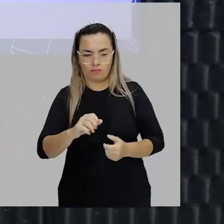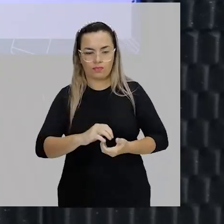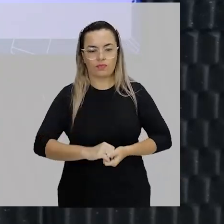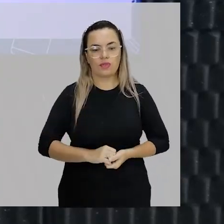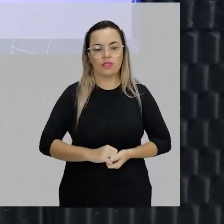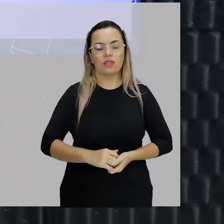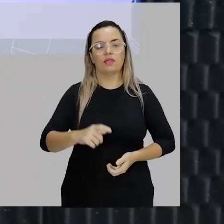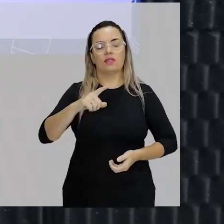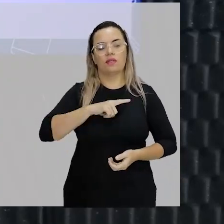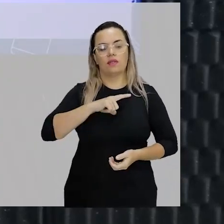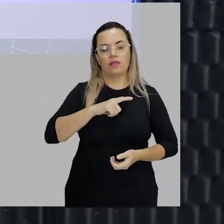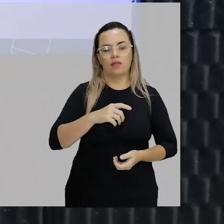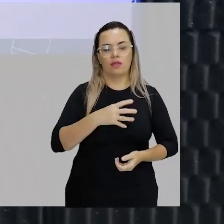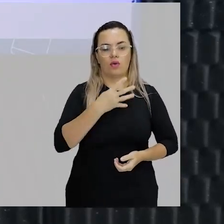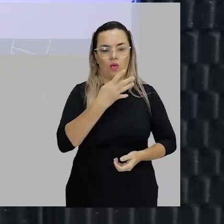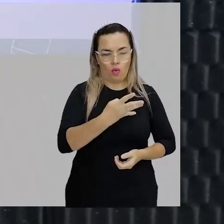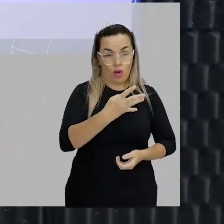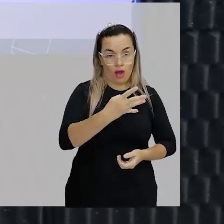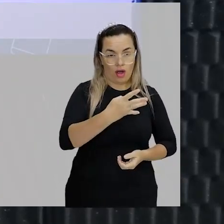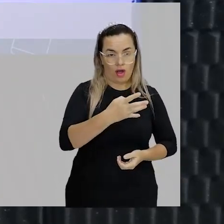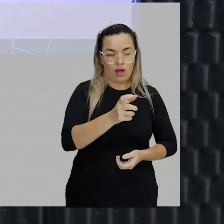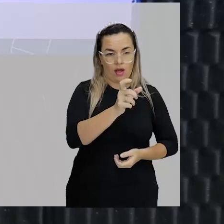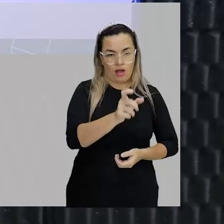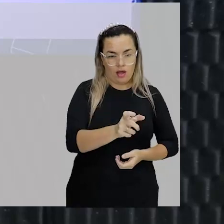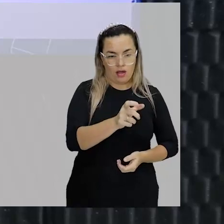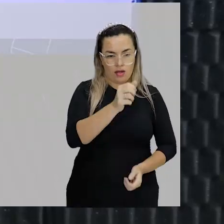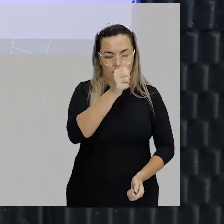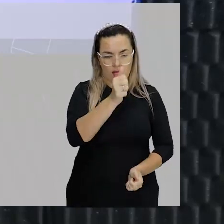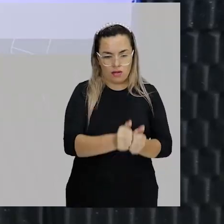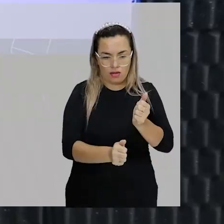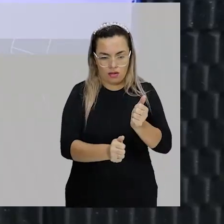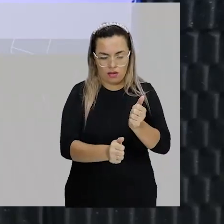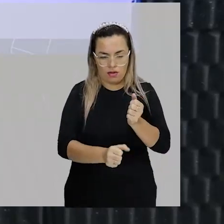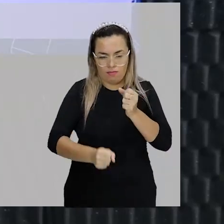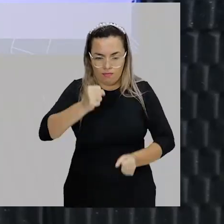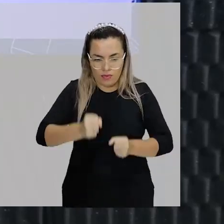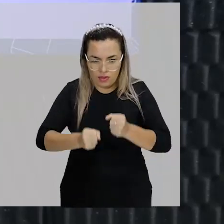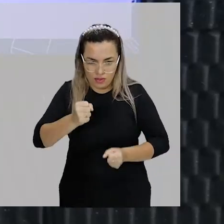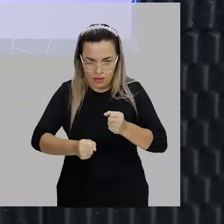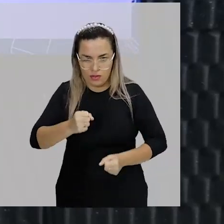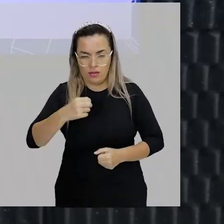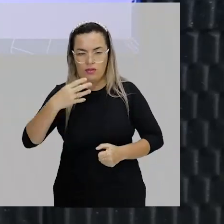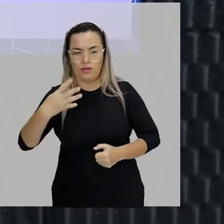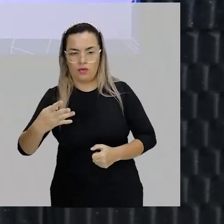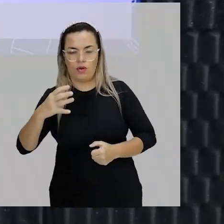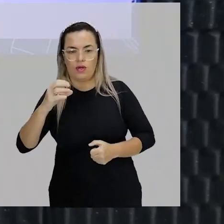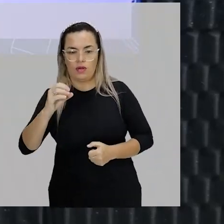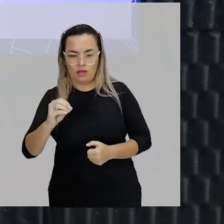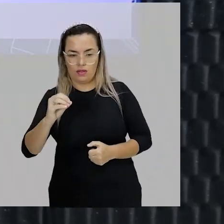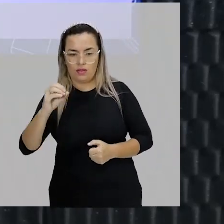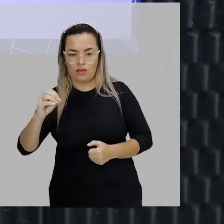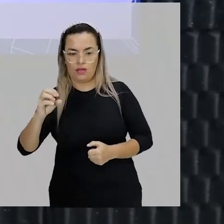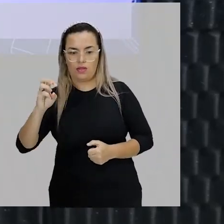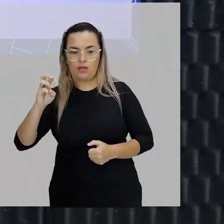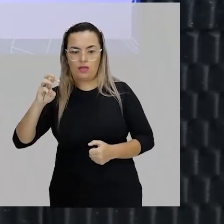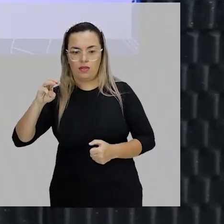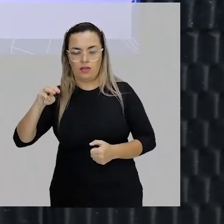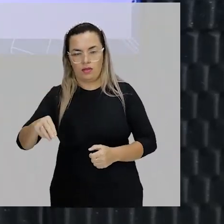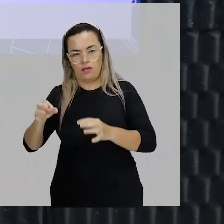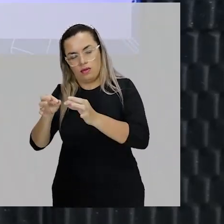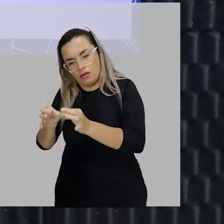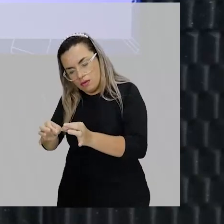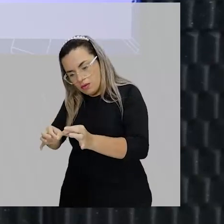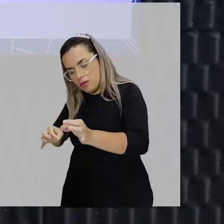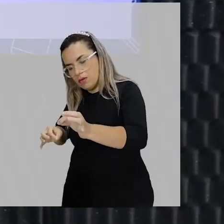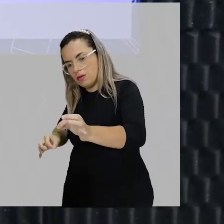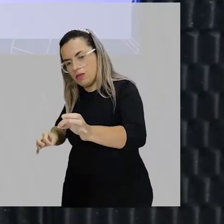4 atletas, onde cada atleta corre uma distância de 400 metros. Então, aqui um atleta já